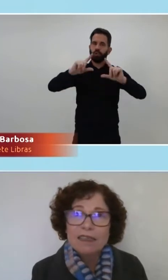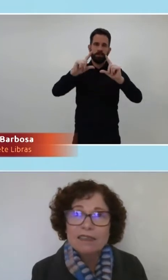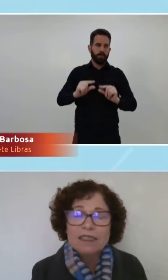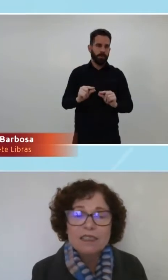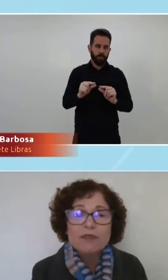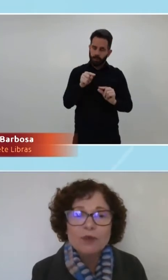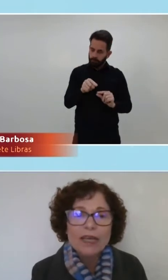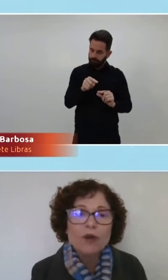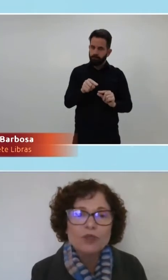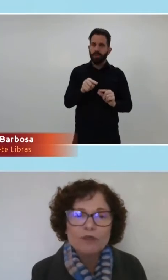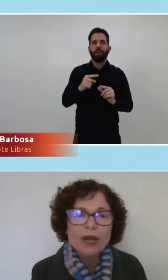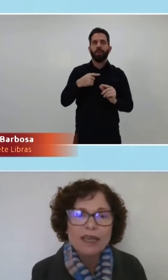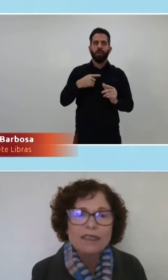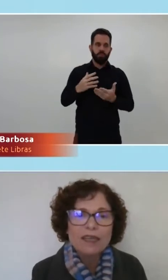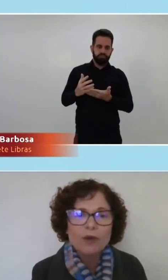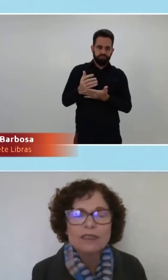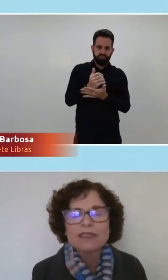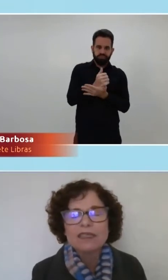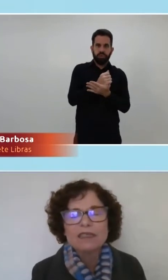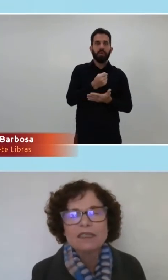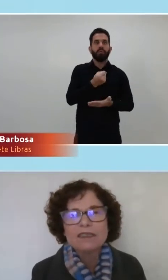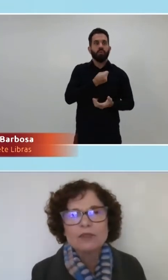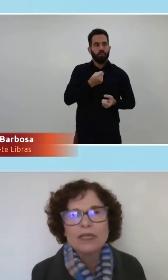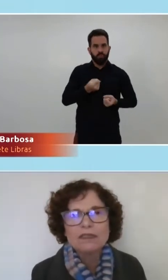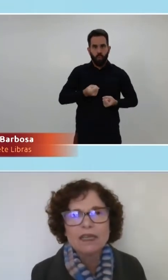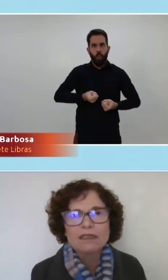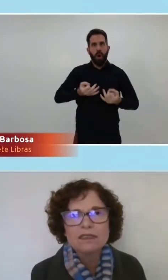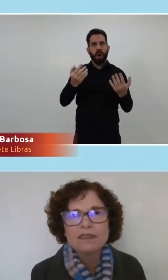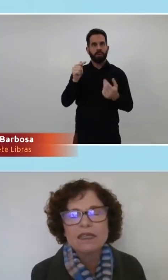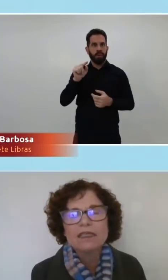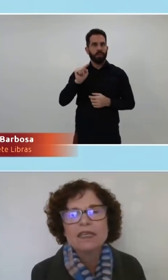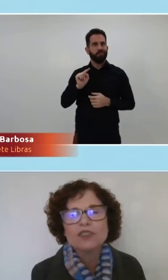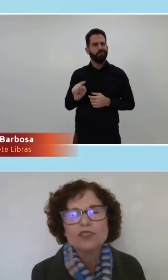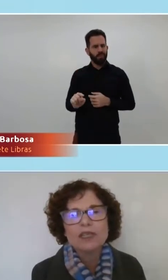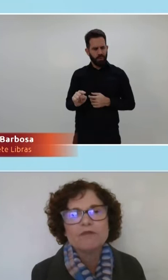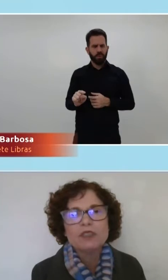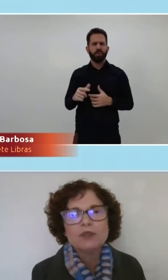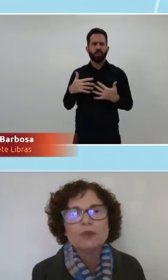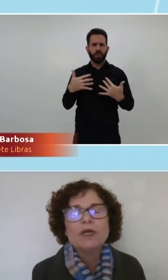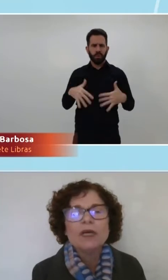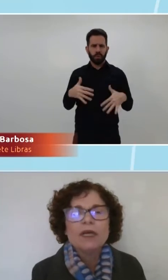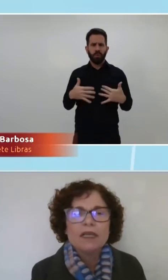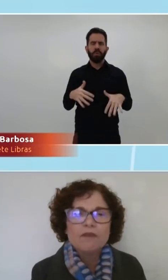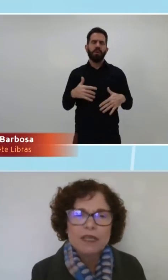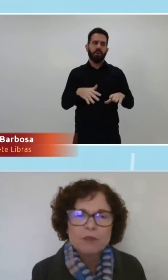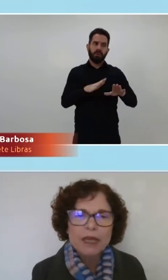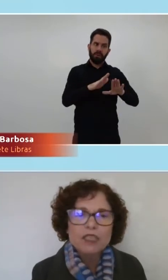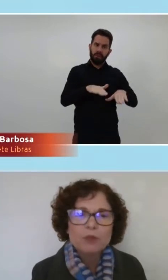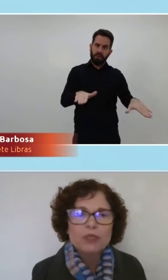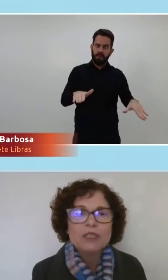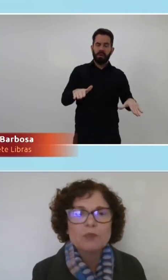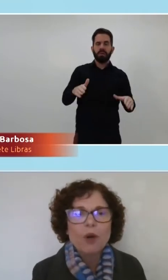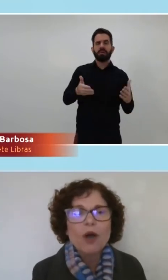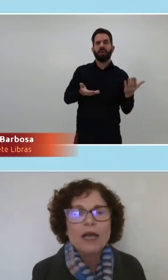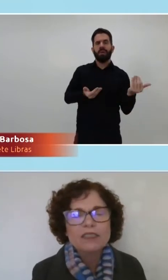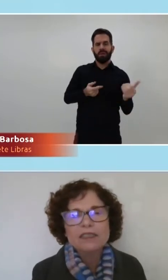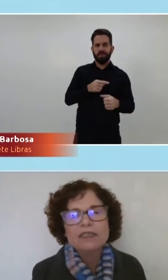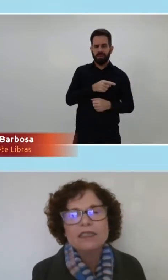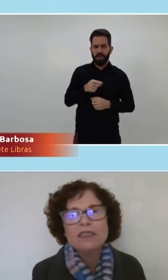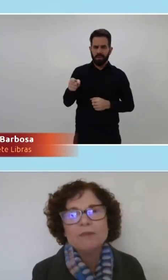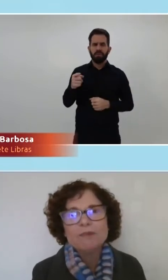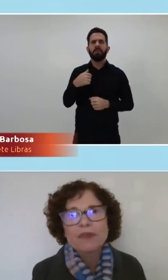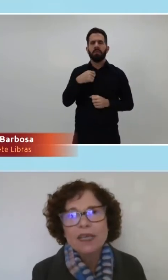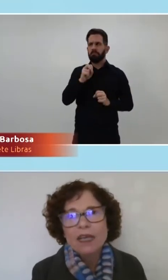esse excessivo grau de violência contra as crianças e adolescentes, né? E a gente tem visto, infelizmente, muitas